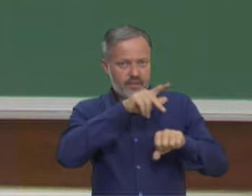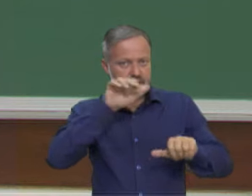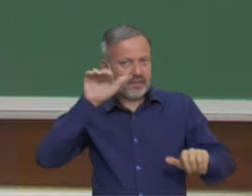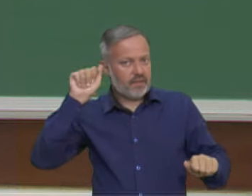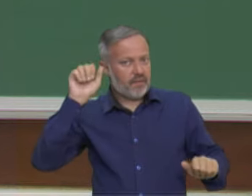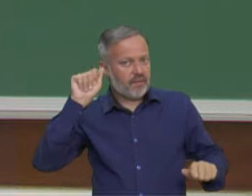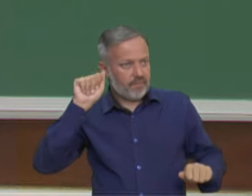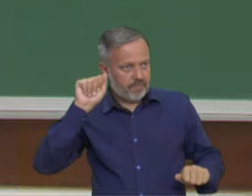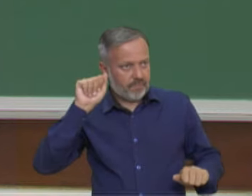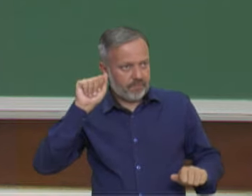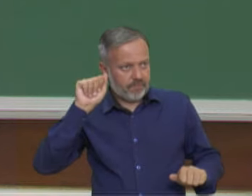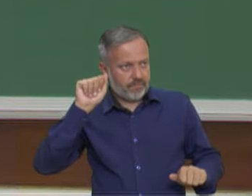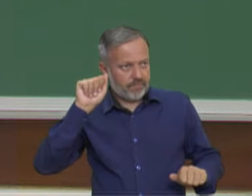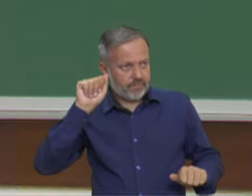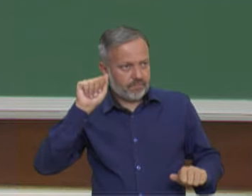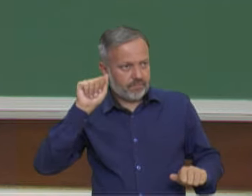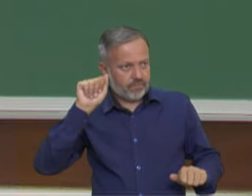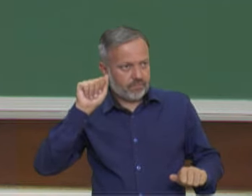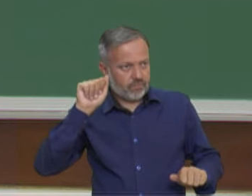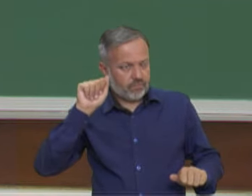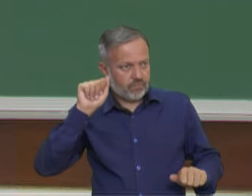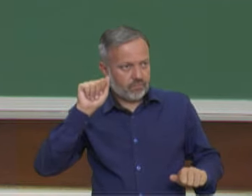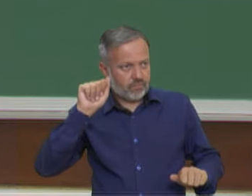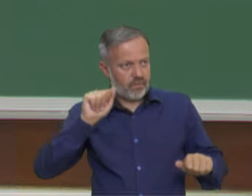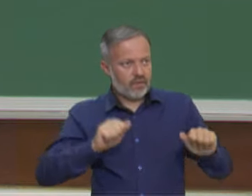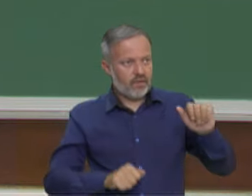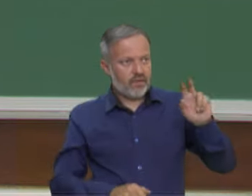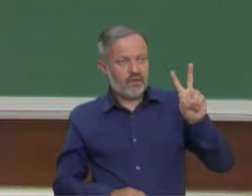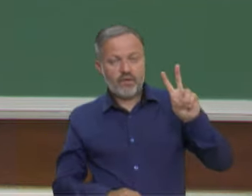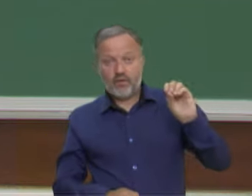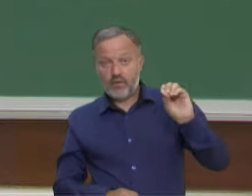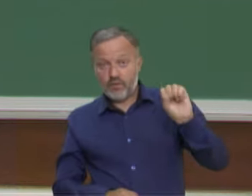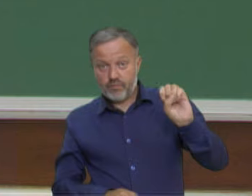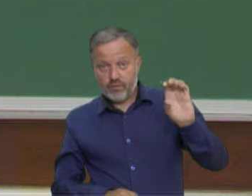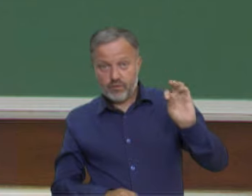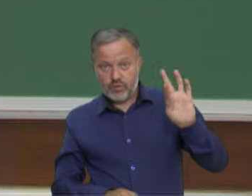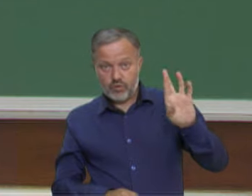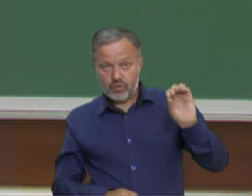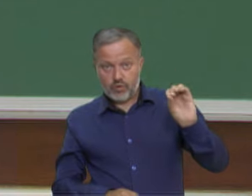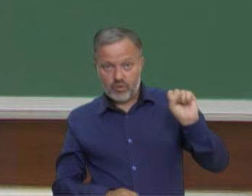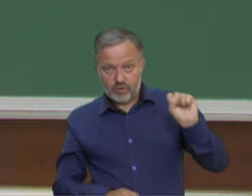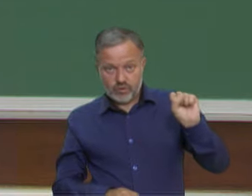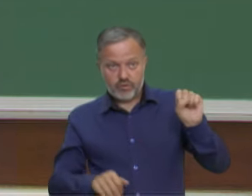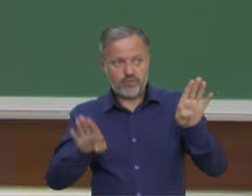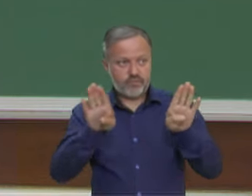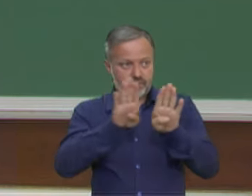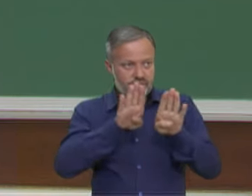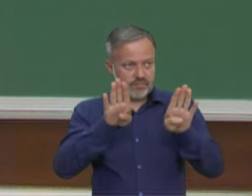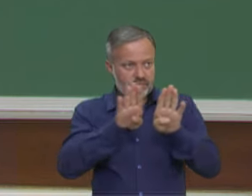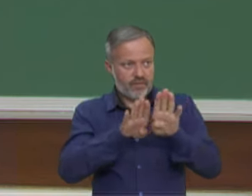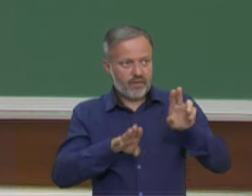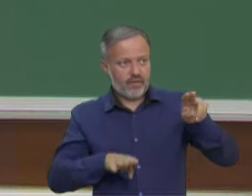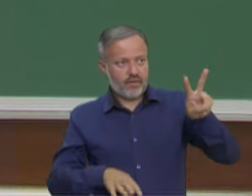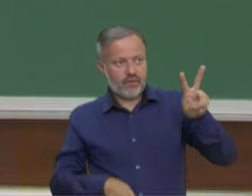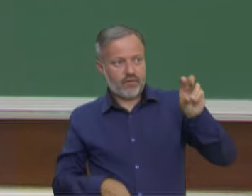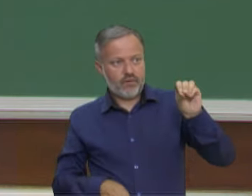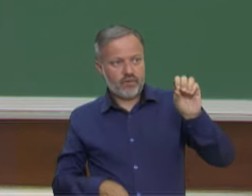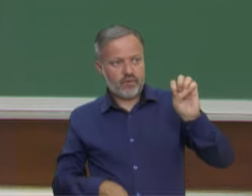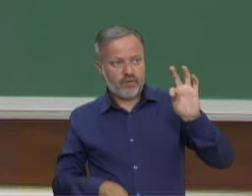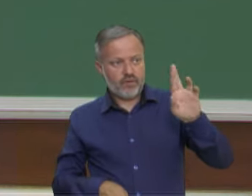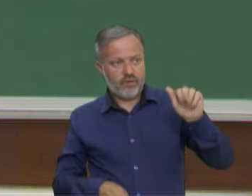Então tu informal, vosotros e vosotras, também o plural informal. Já